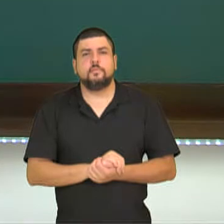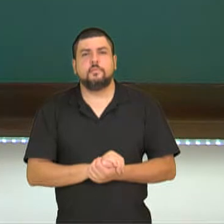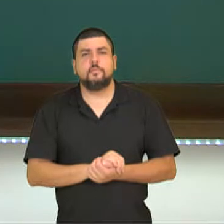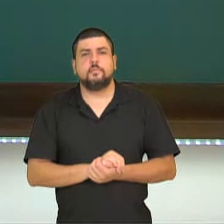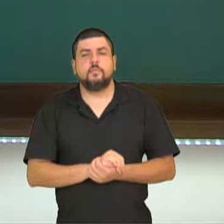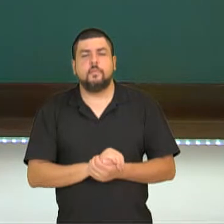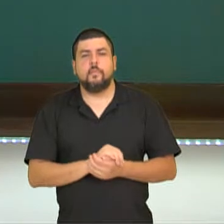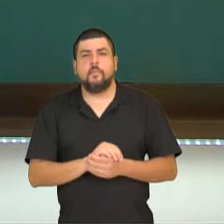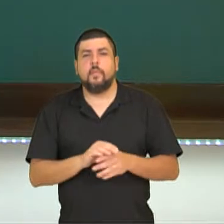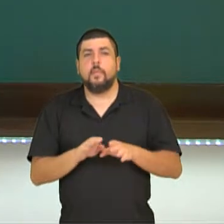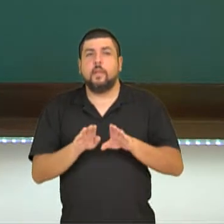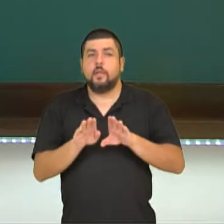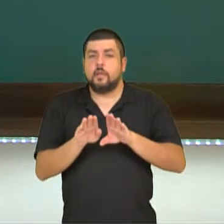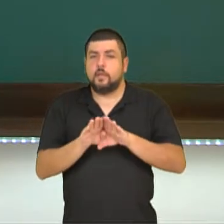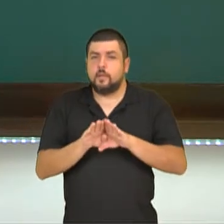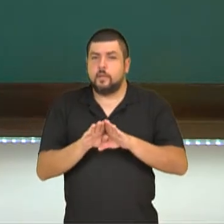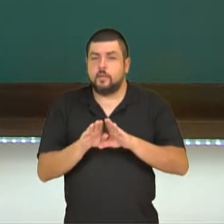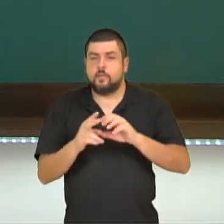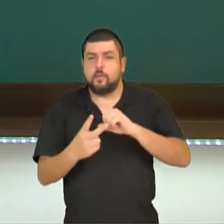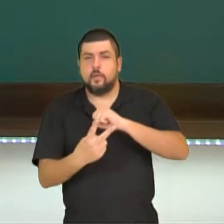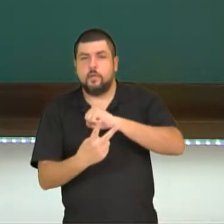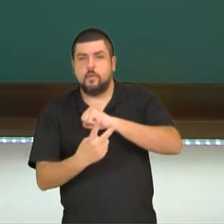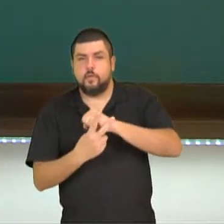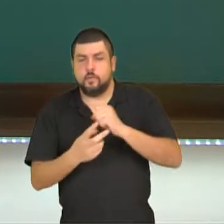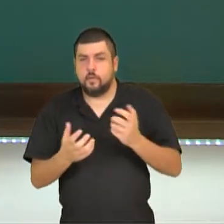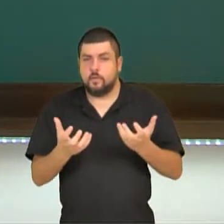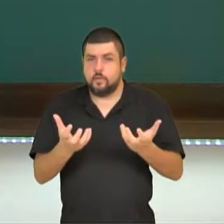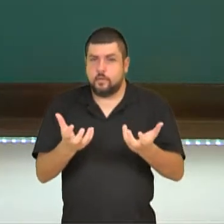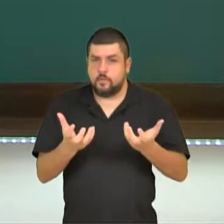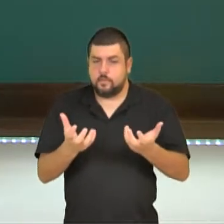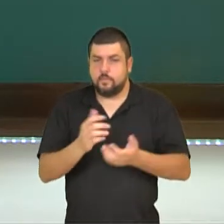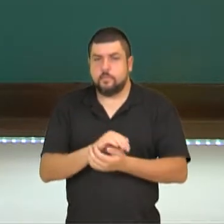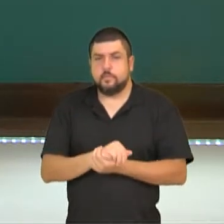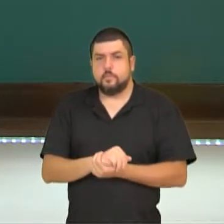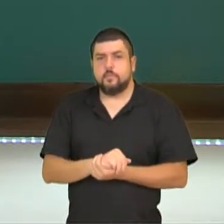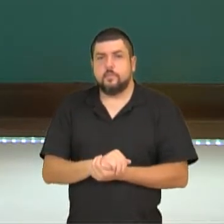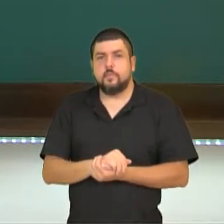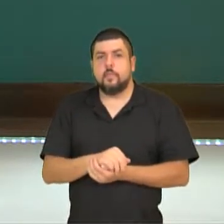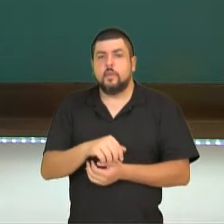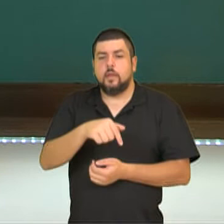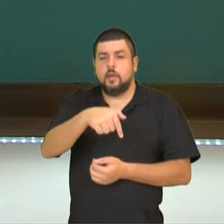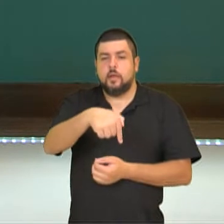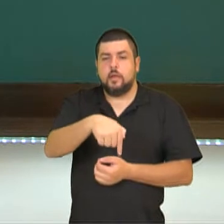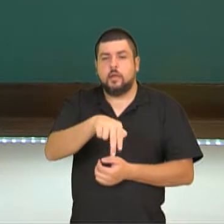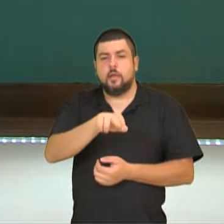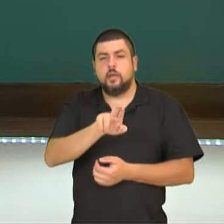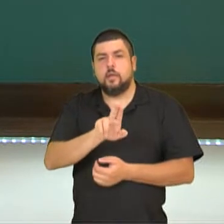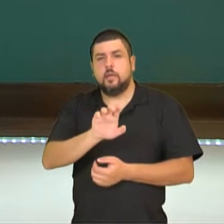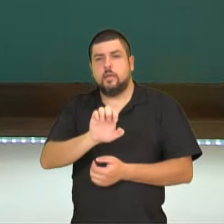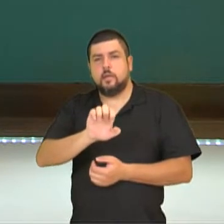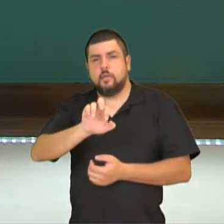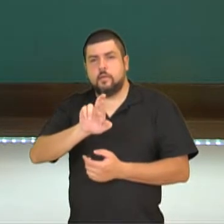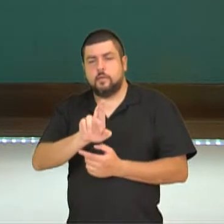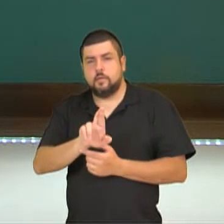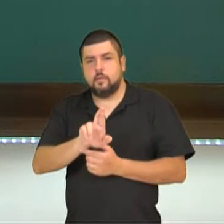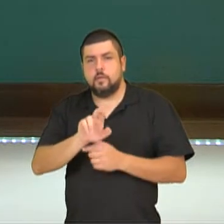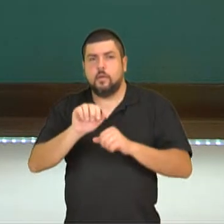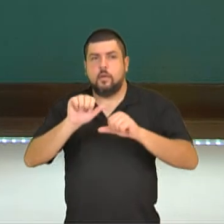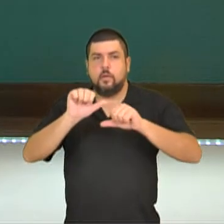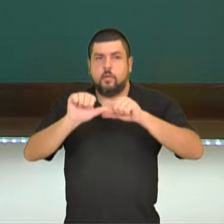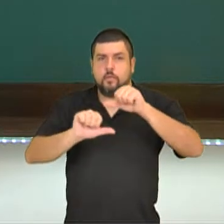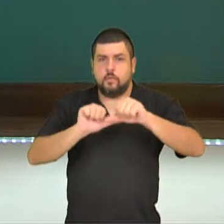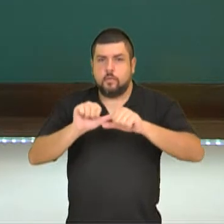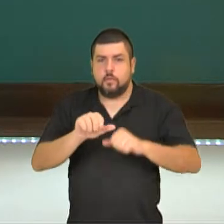aquí verbo querer, lo mismo, la raíz, quer. Aí ela muda para quer,